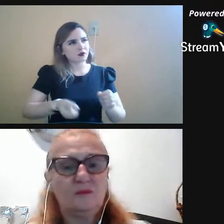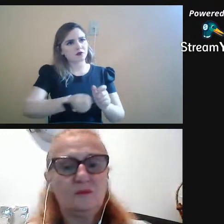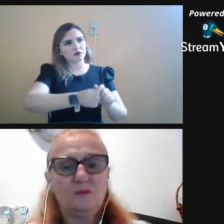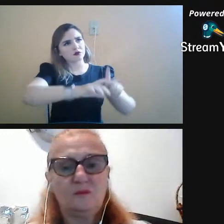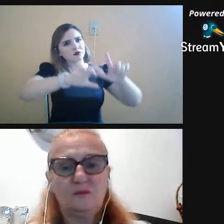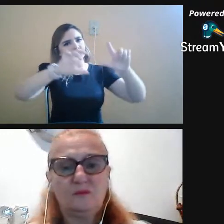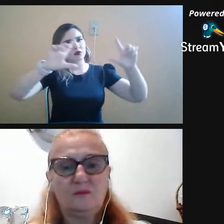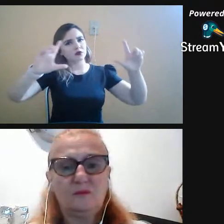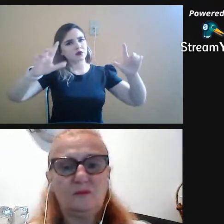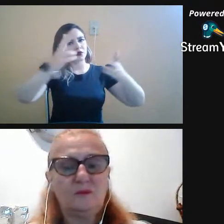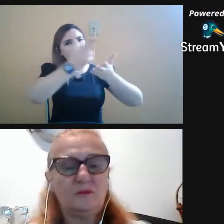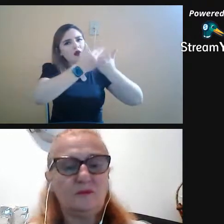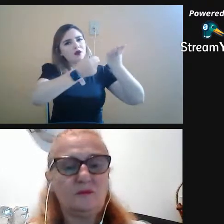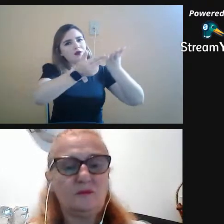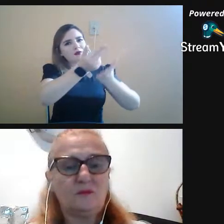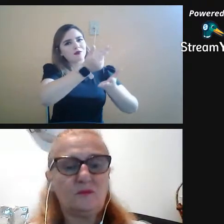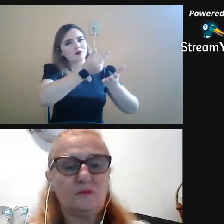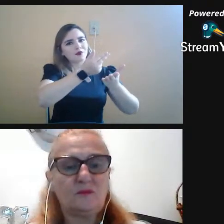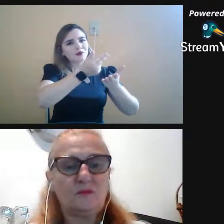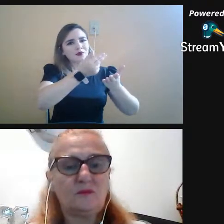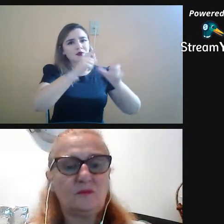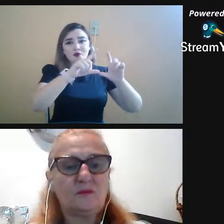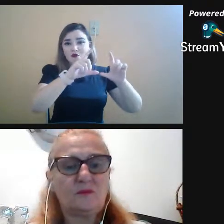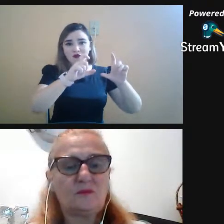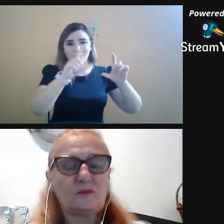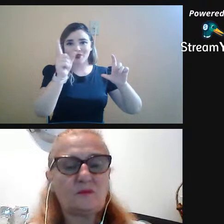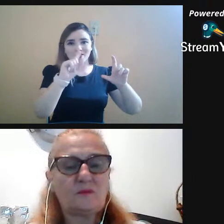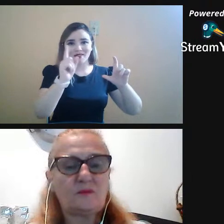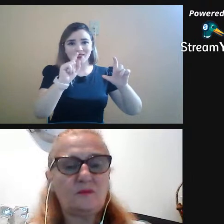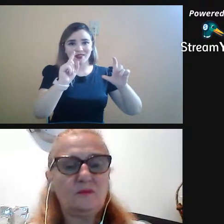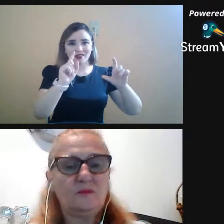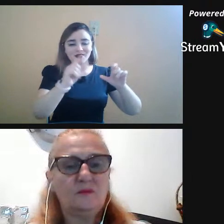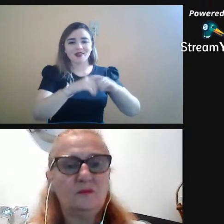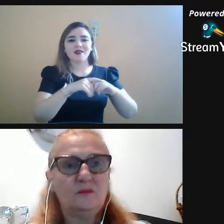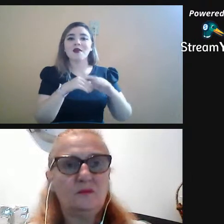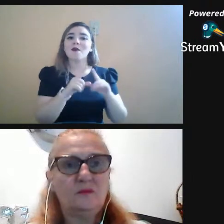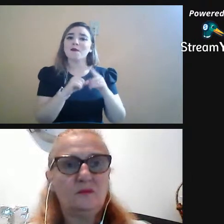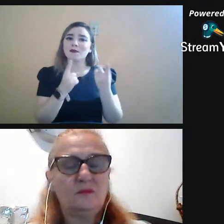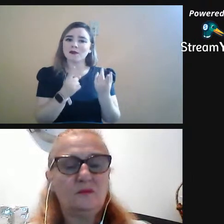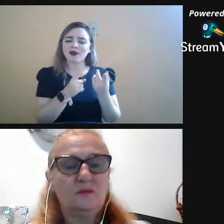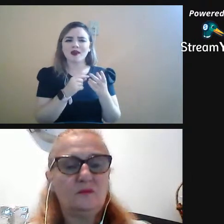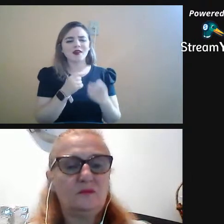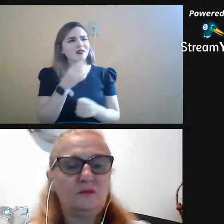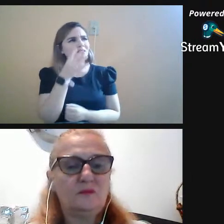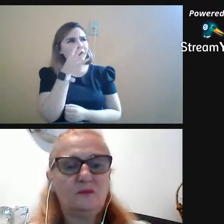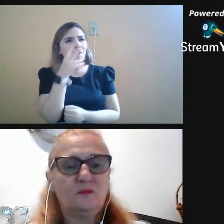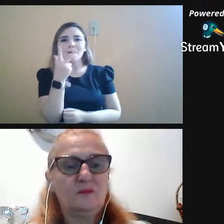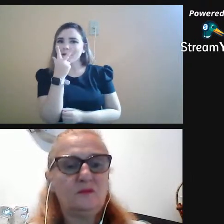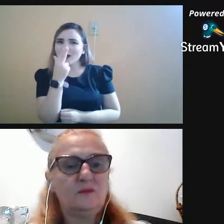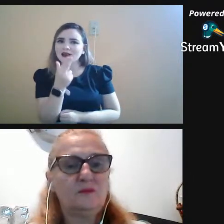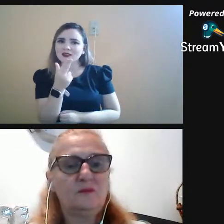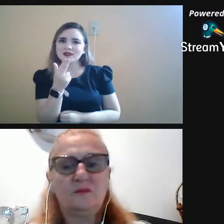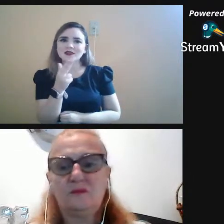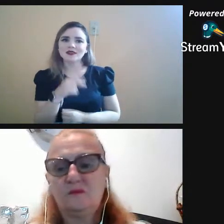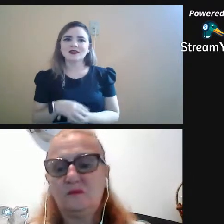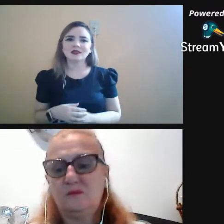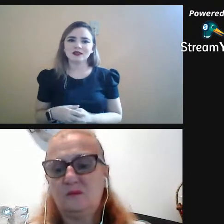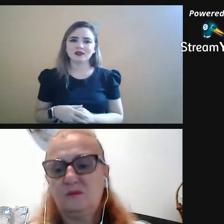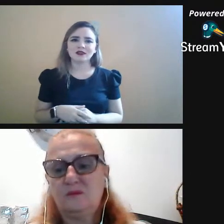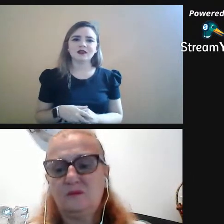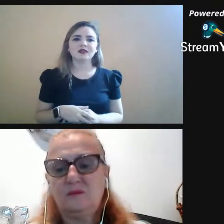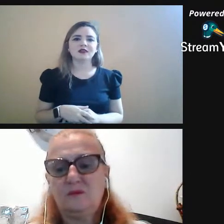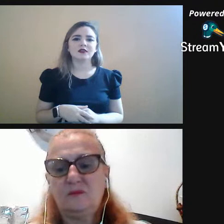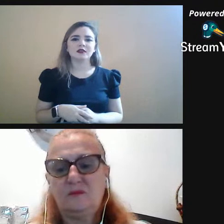da imagem. E depois aquilo era fotografado e virava uma impressão, né, que ele exibia nas exposições